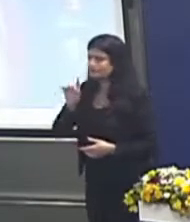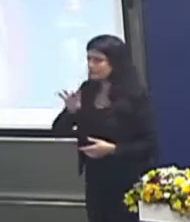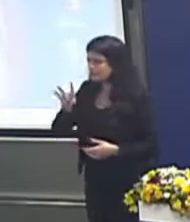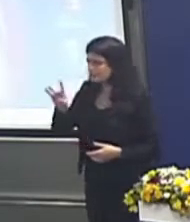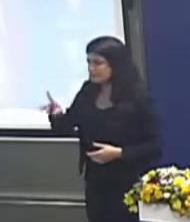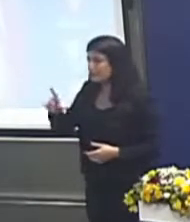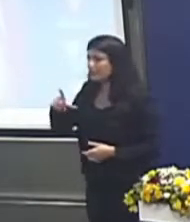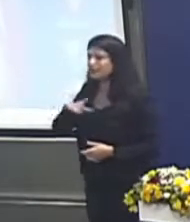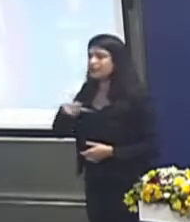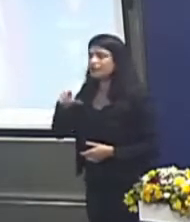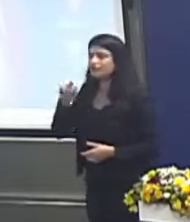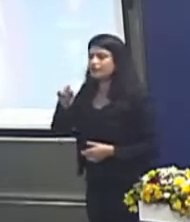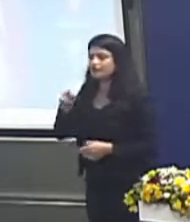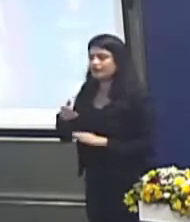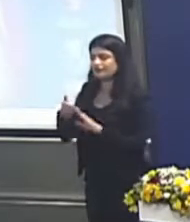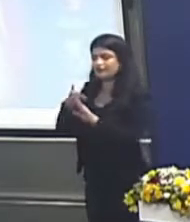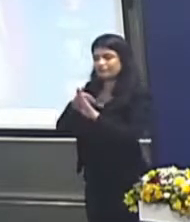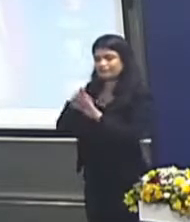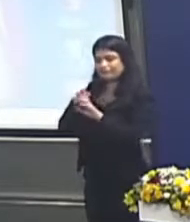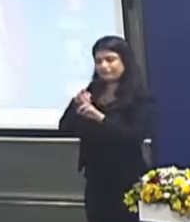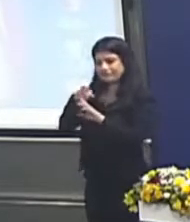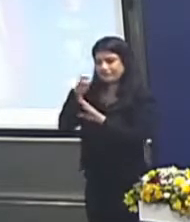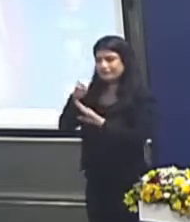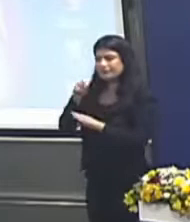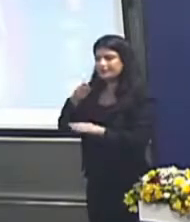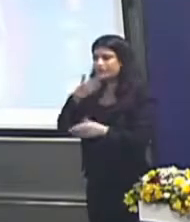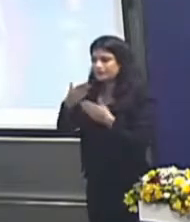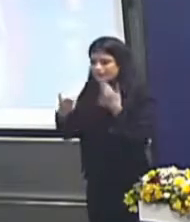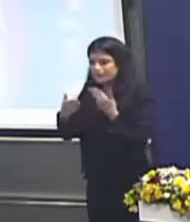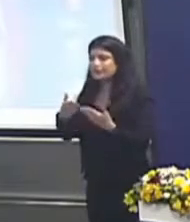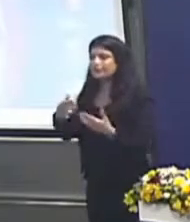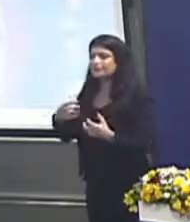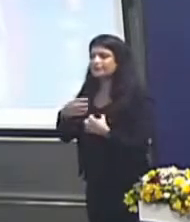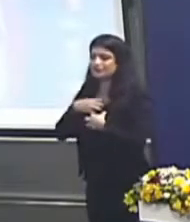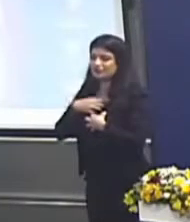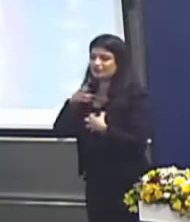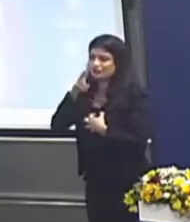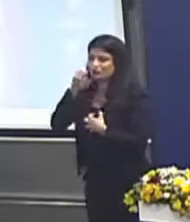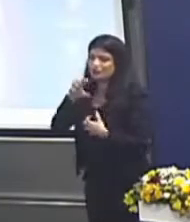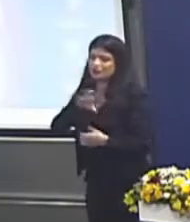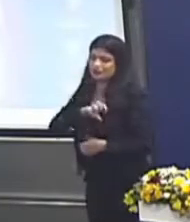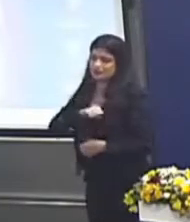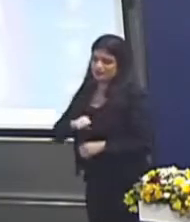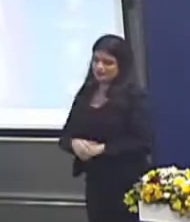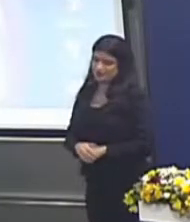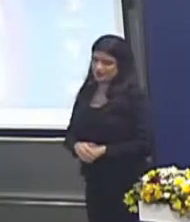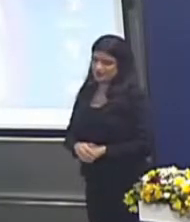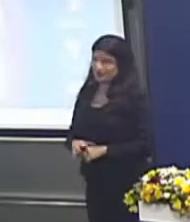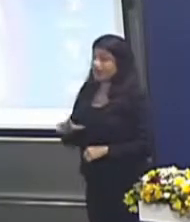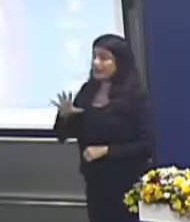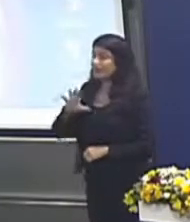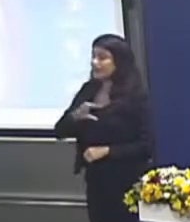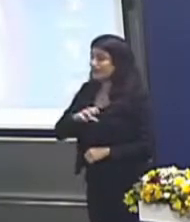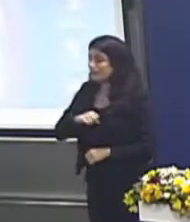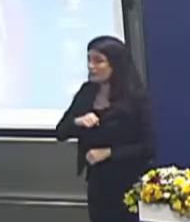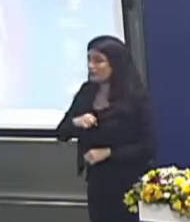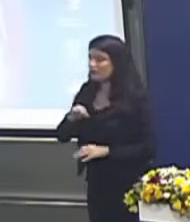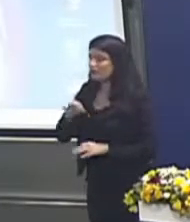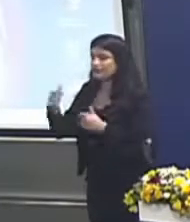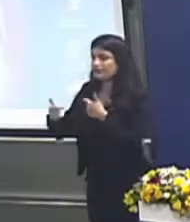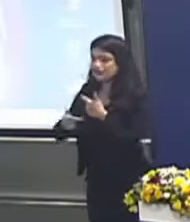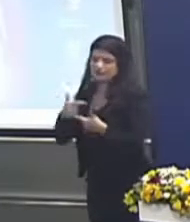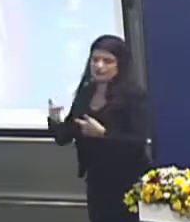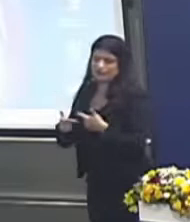cada razão, de cada motivo, de cada demanda, tem um sentimento muito forte de amor pelo exercício que